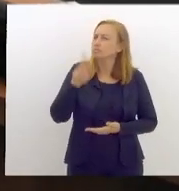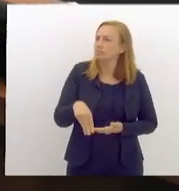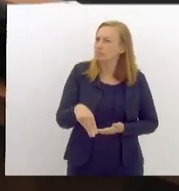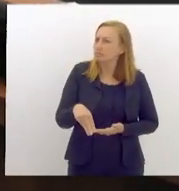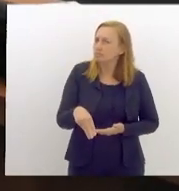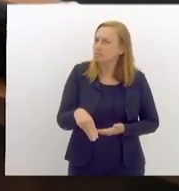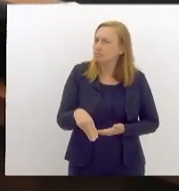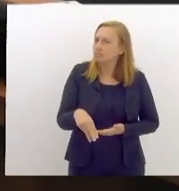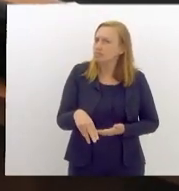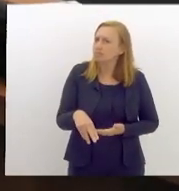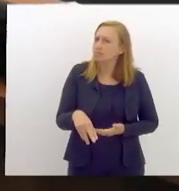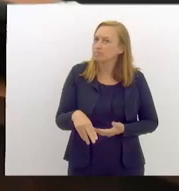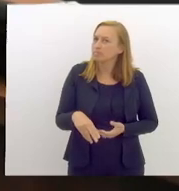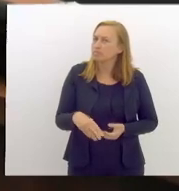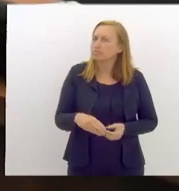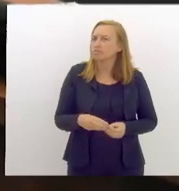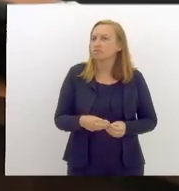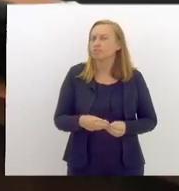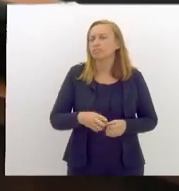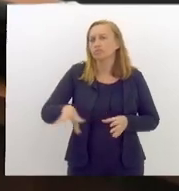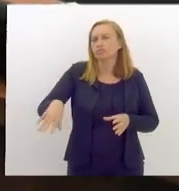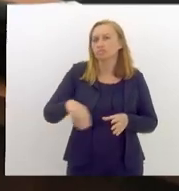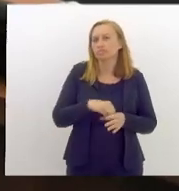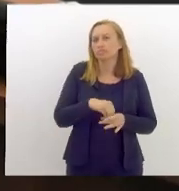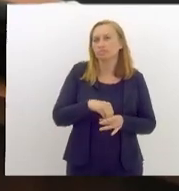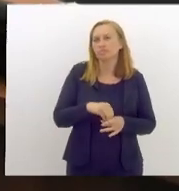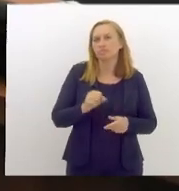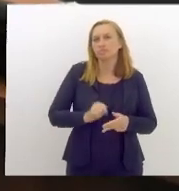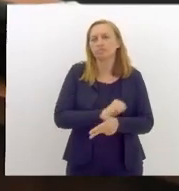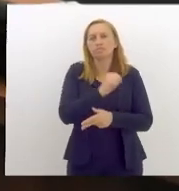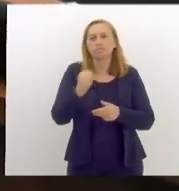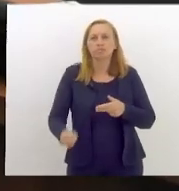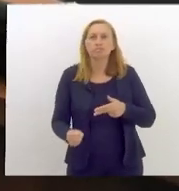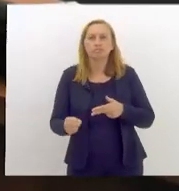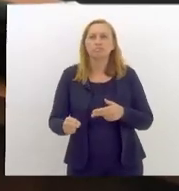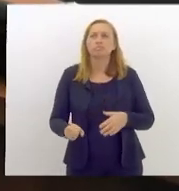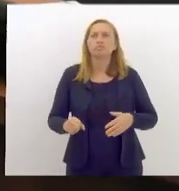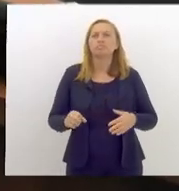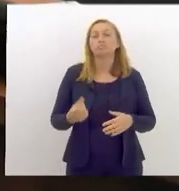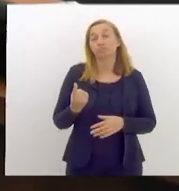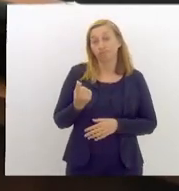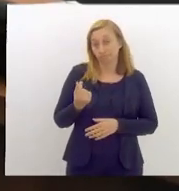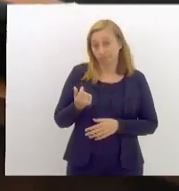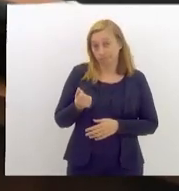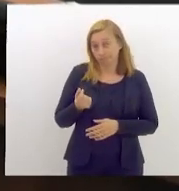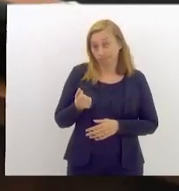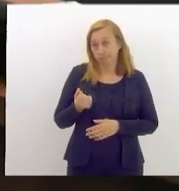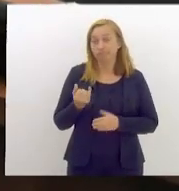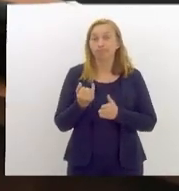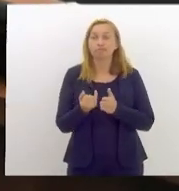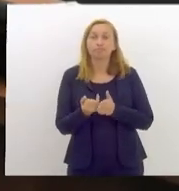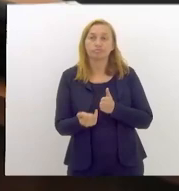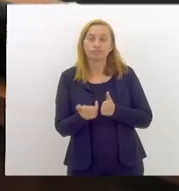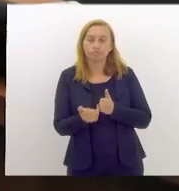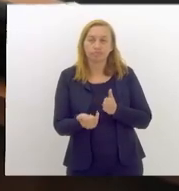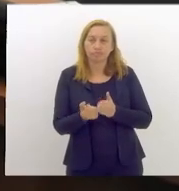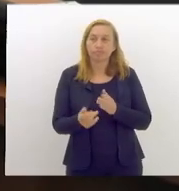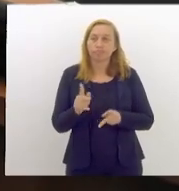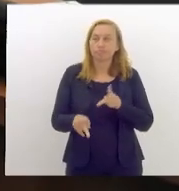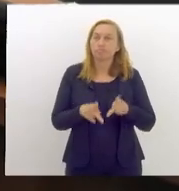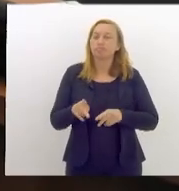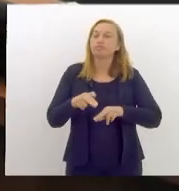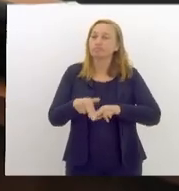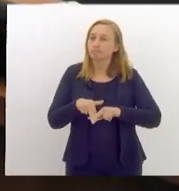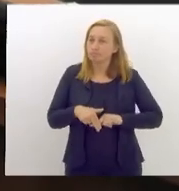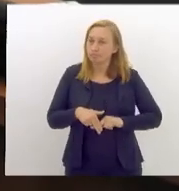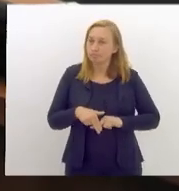entrando com complemento disso é o poder público ou seja dinheiro do Imposto da população por isso